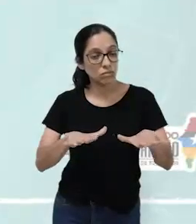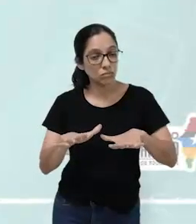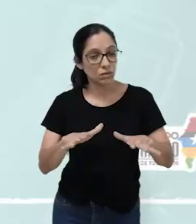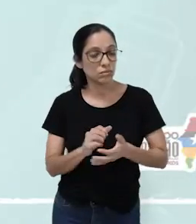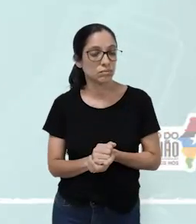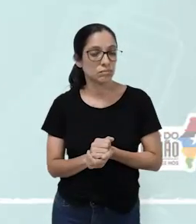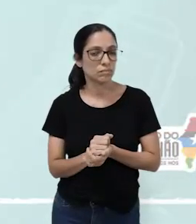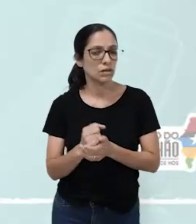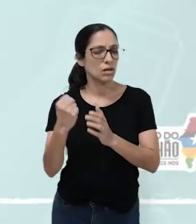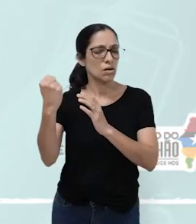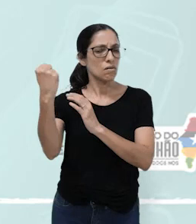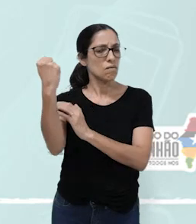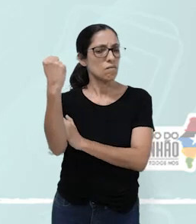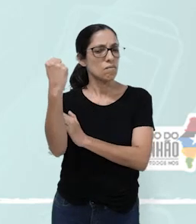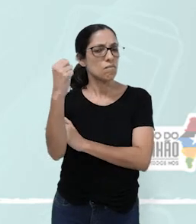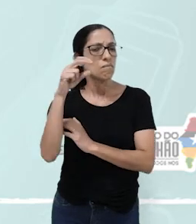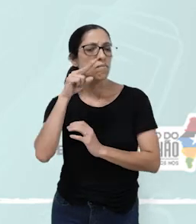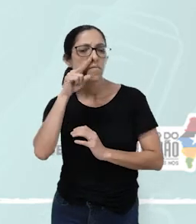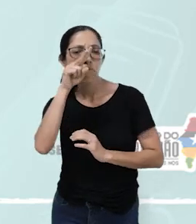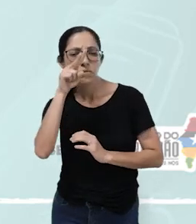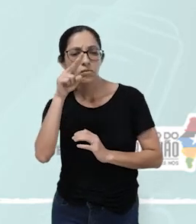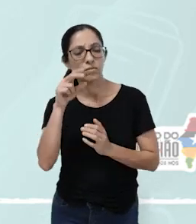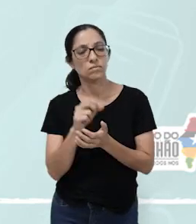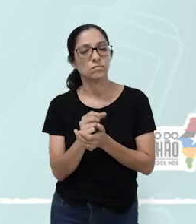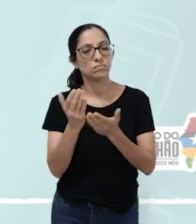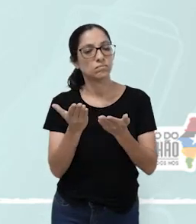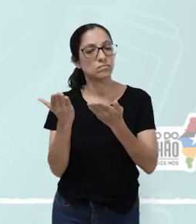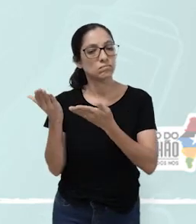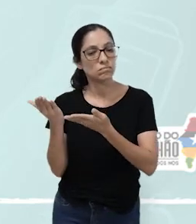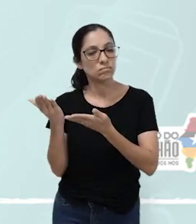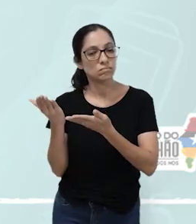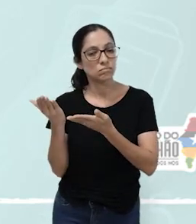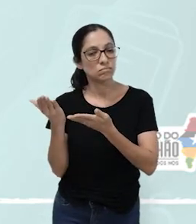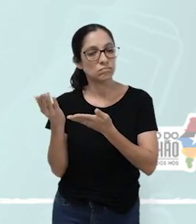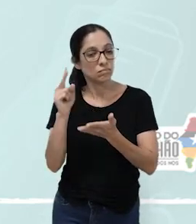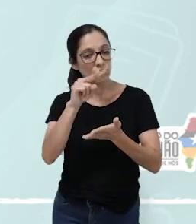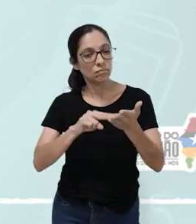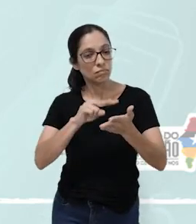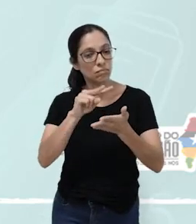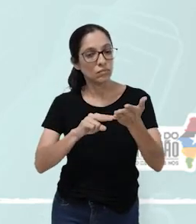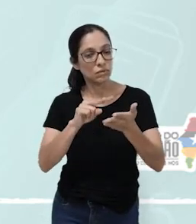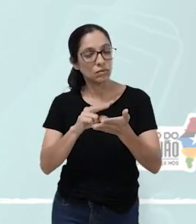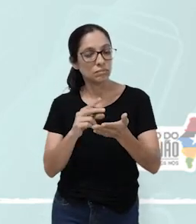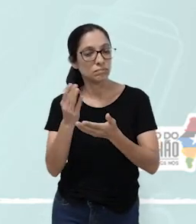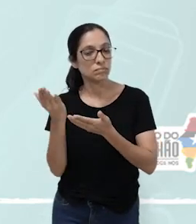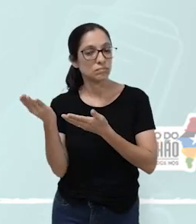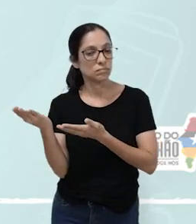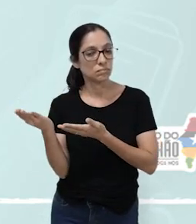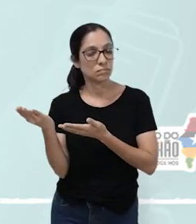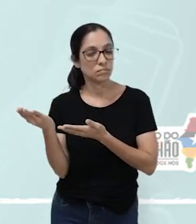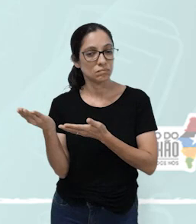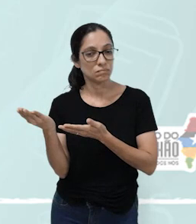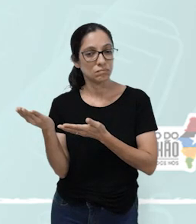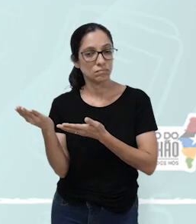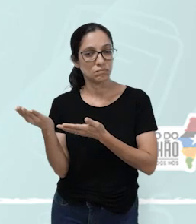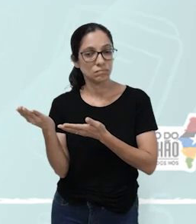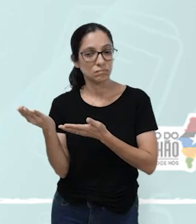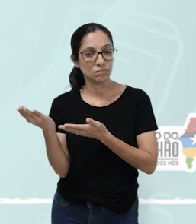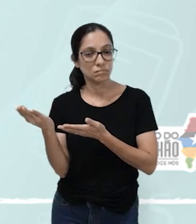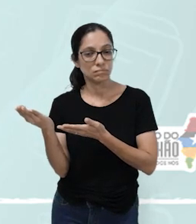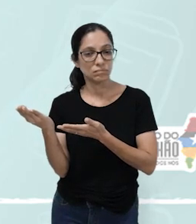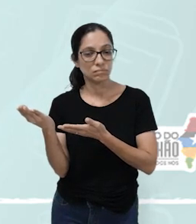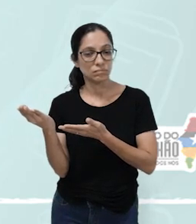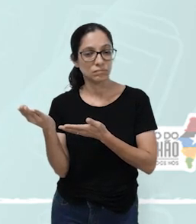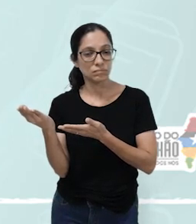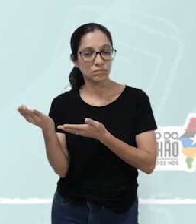Quanto à força isotônica ou concêntrica, é o tipo de força que envolve o músculo dos membros em movimento